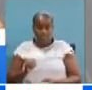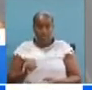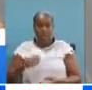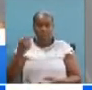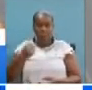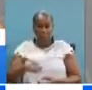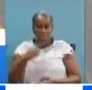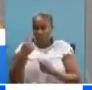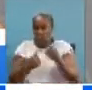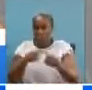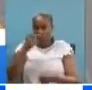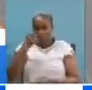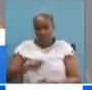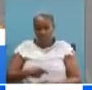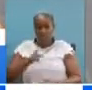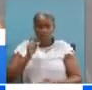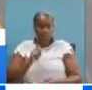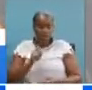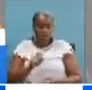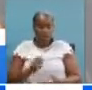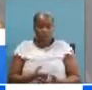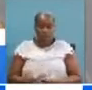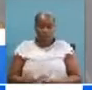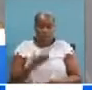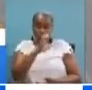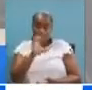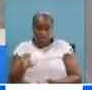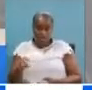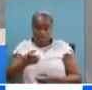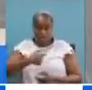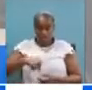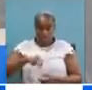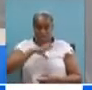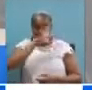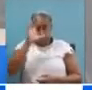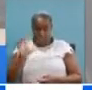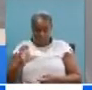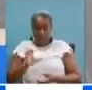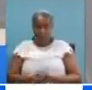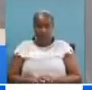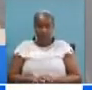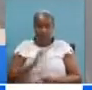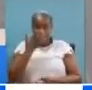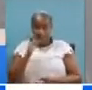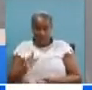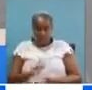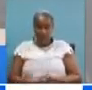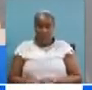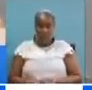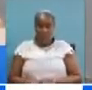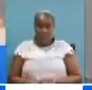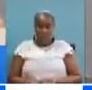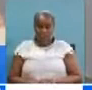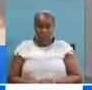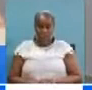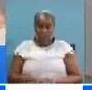Saúde, existem algumas fragilidades, nomeadamente nos países da nossa região africana, e, portanto,